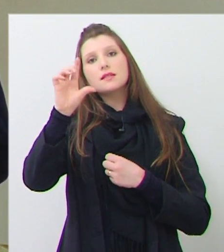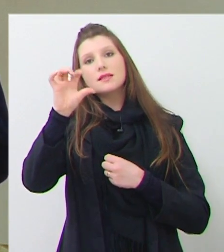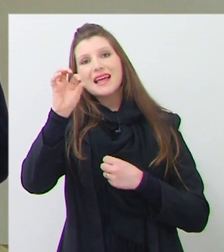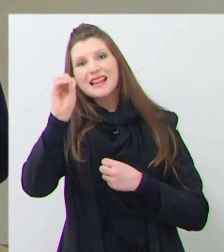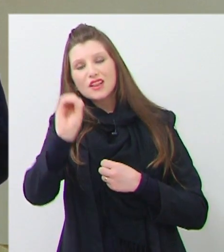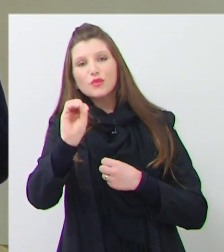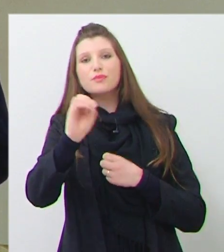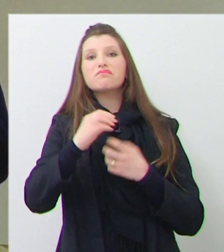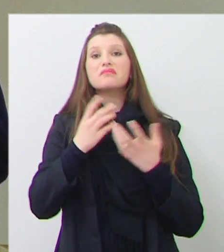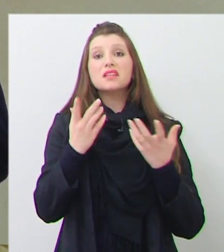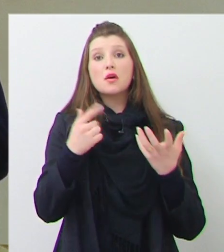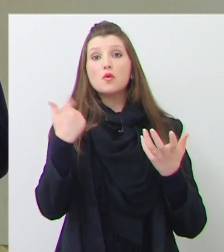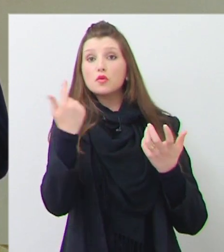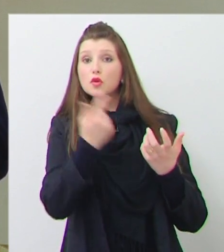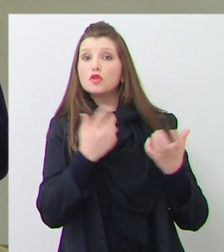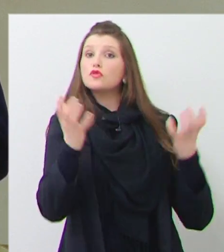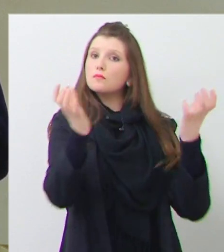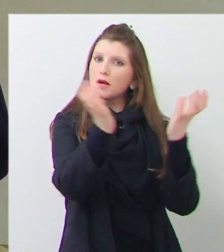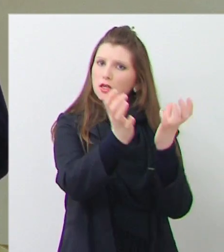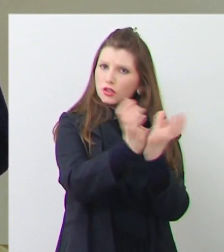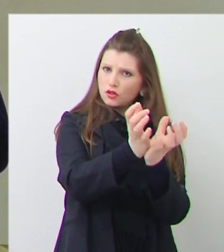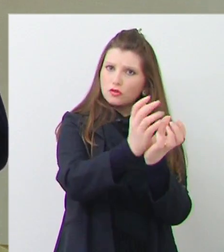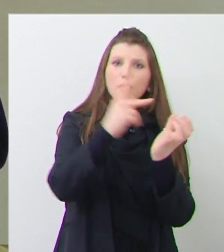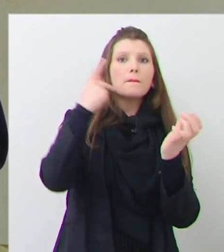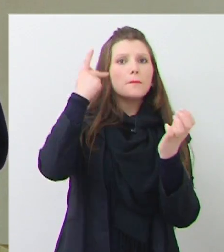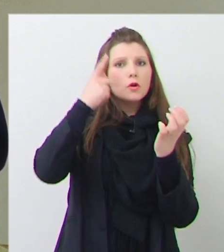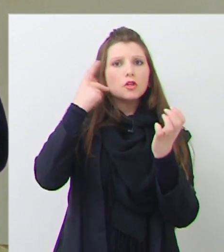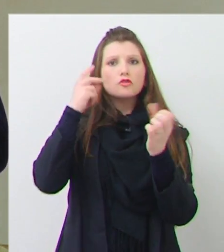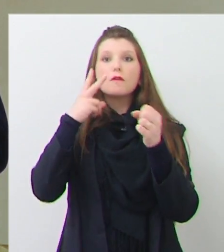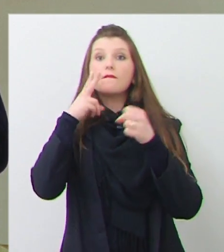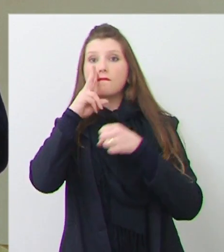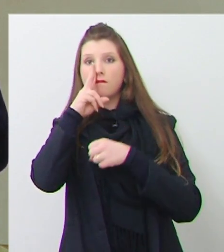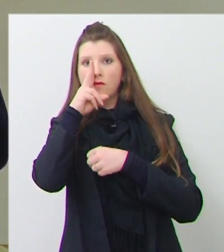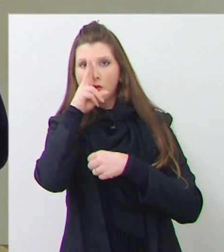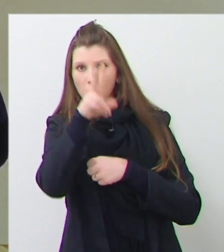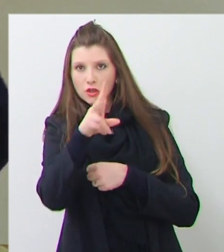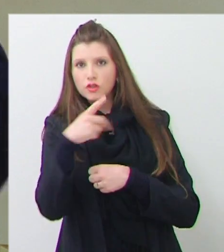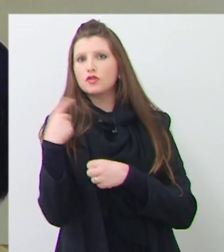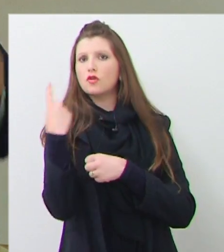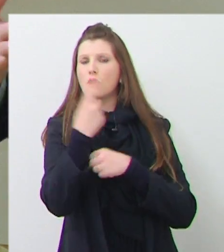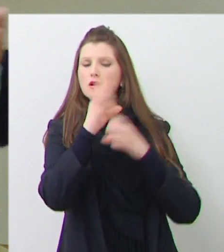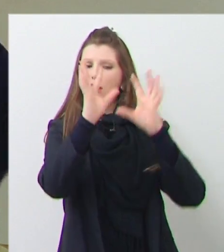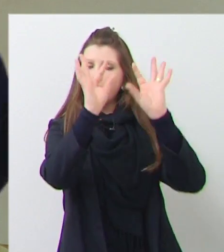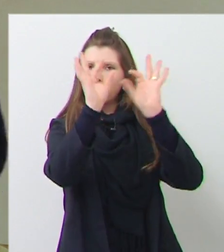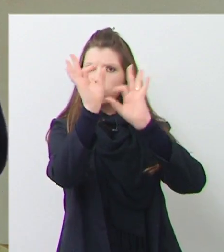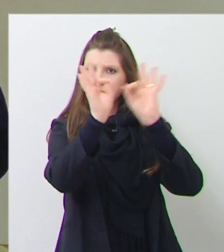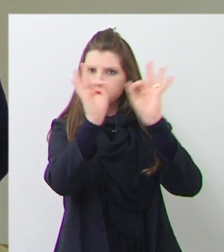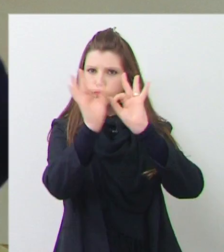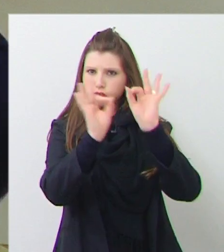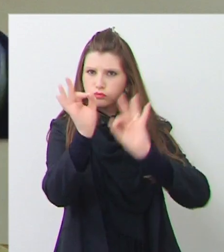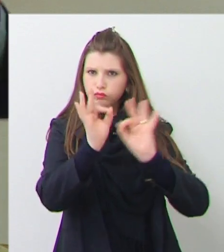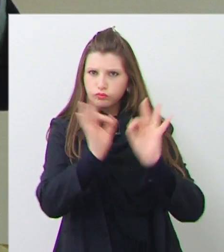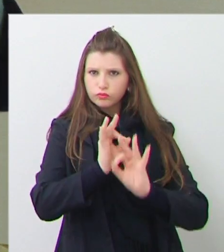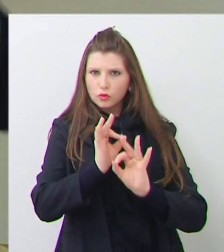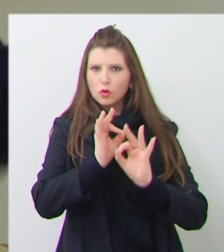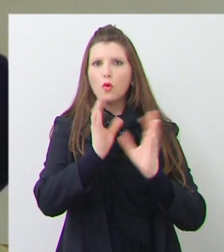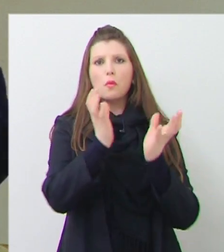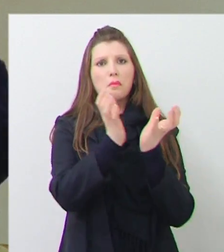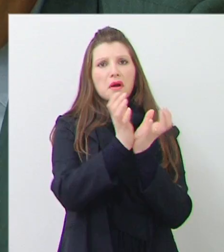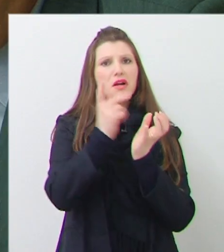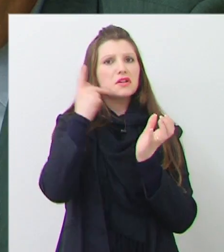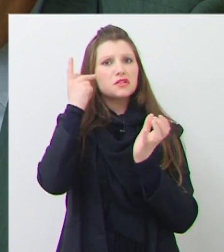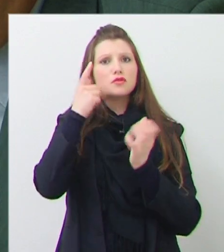partido ele é um partido forte, estamos reorganizando o partido novamente. Também os outros vereadores, Paulo Ferrarese pode ser candidato, o